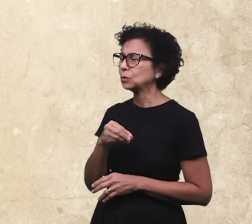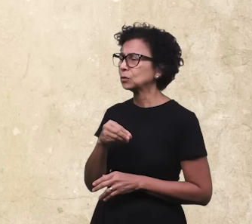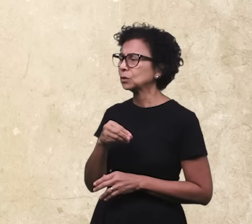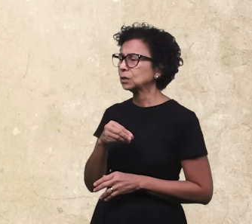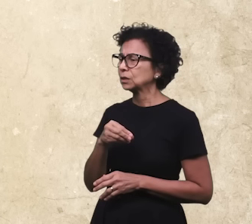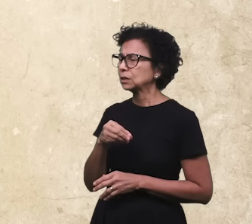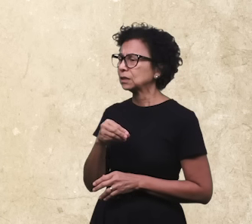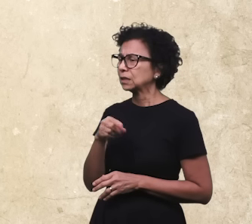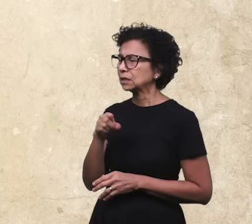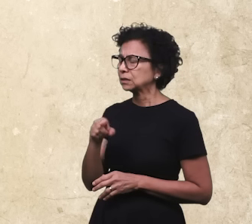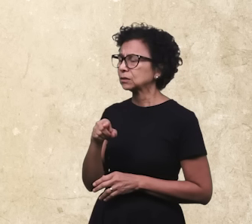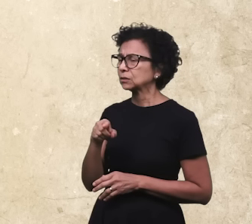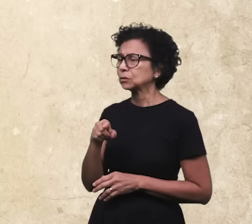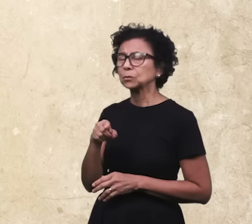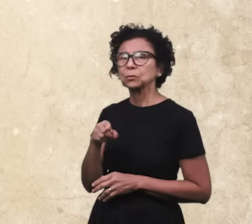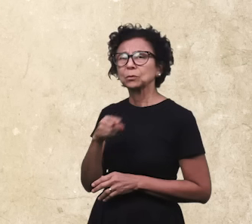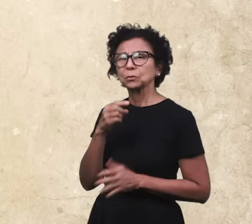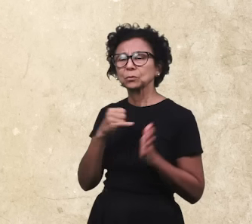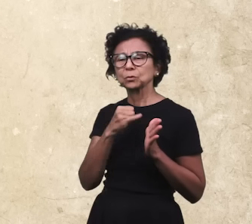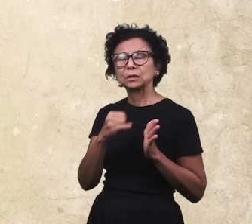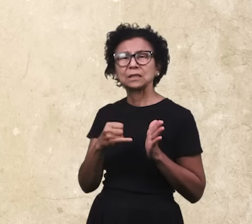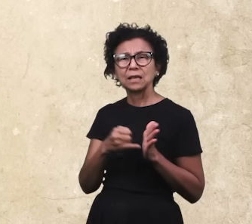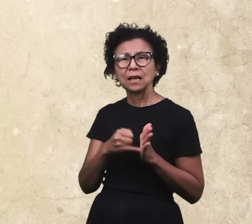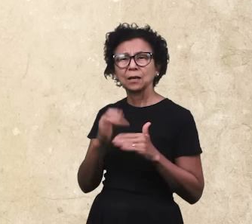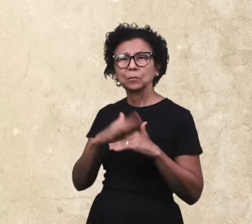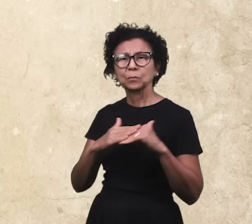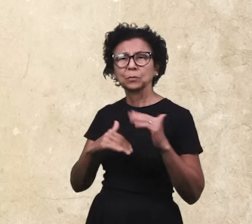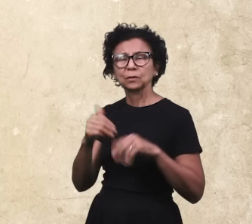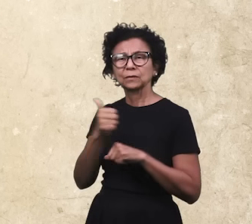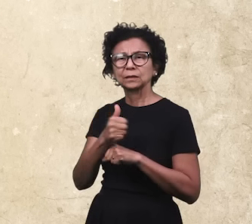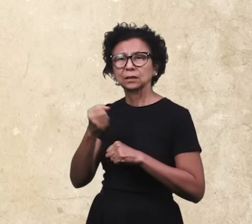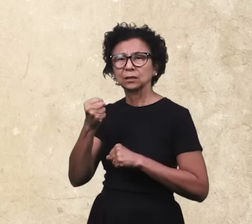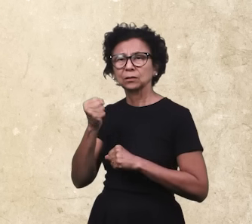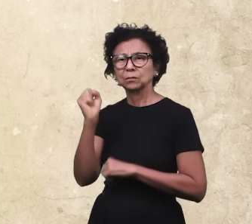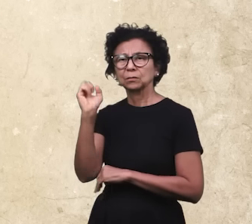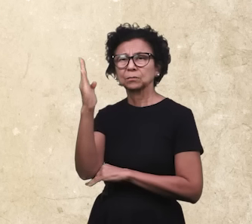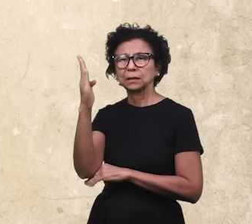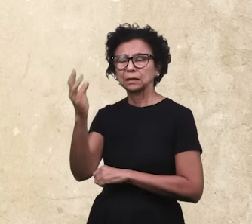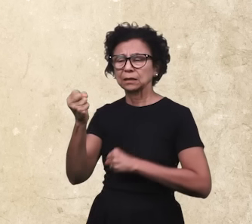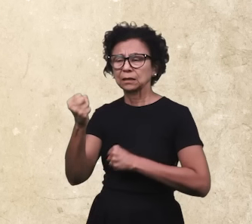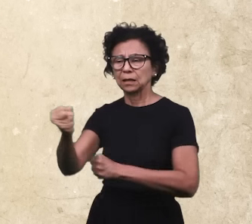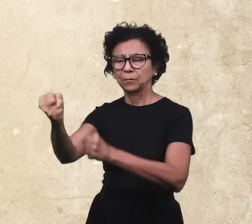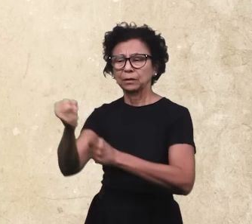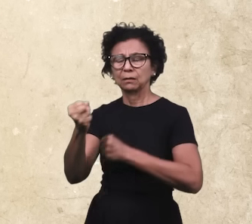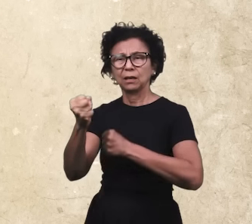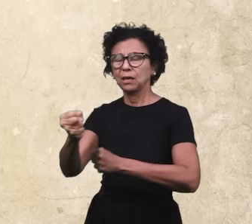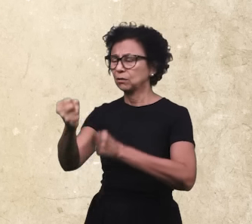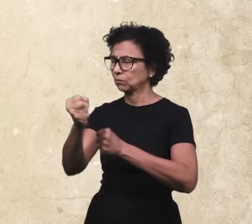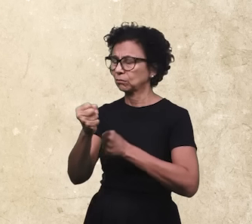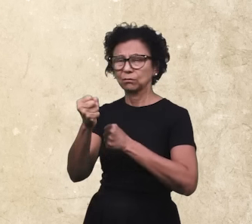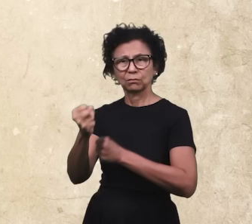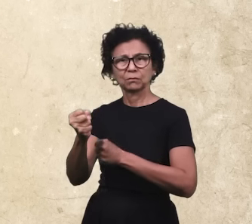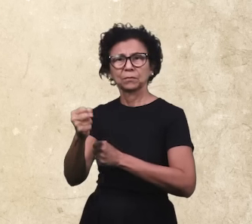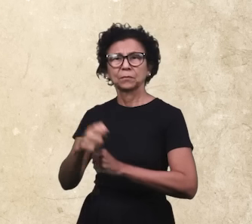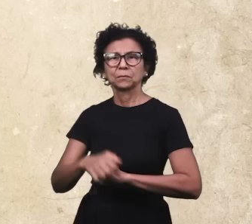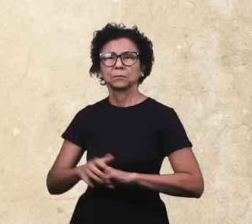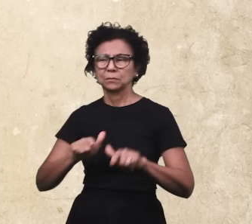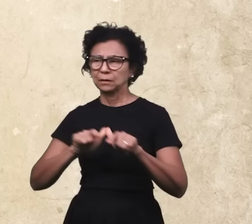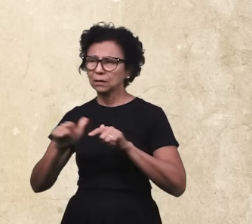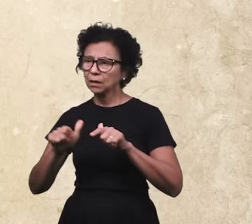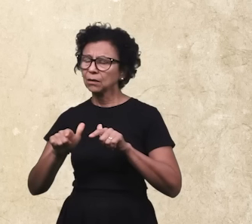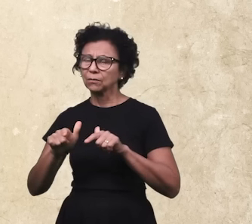em Mateus, capítulo 13, né, capítulo 13, verso